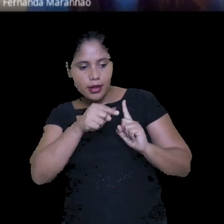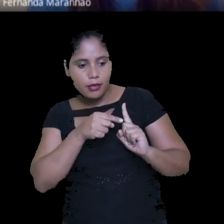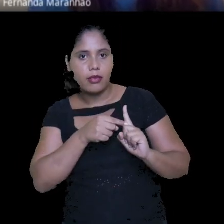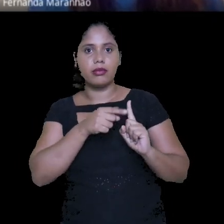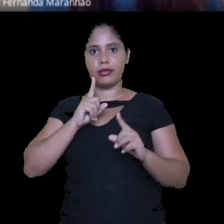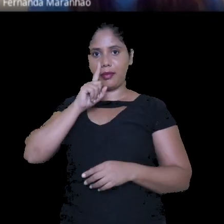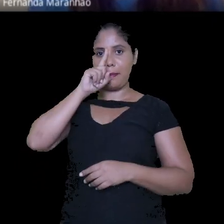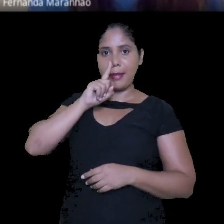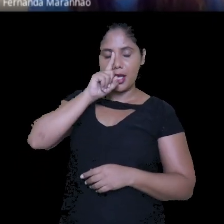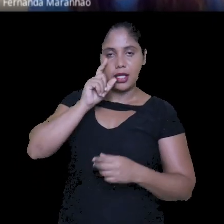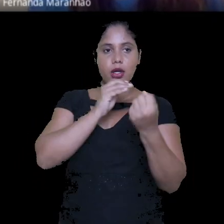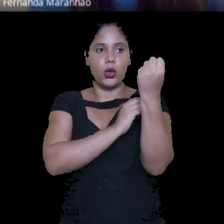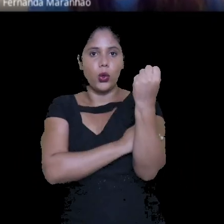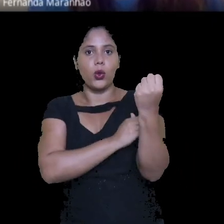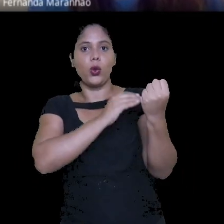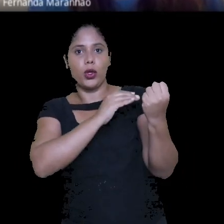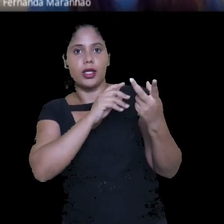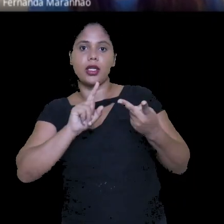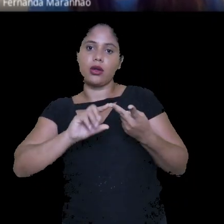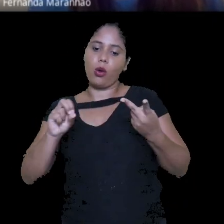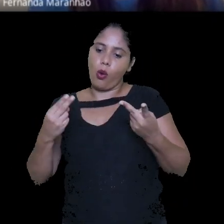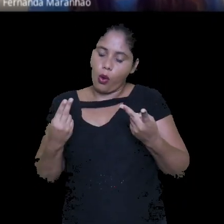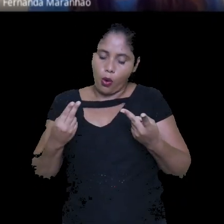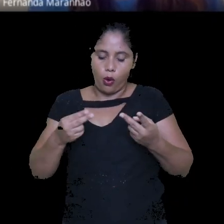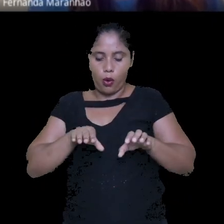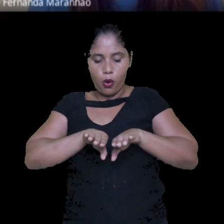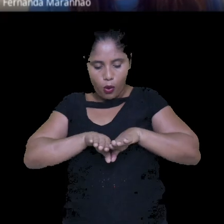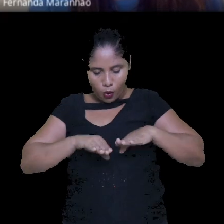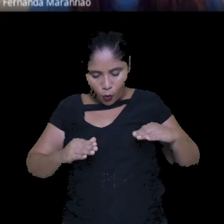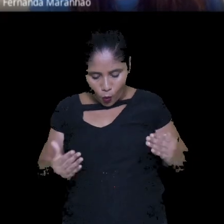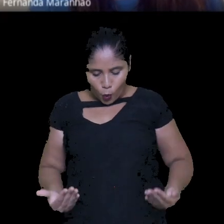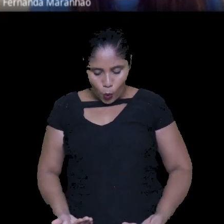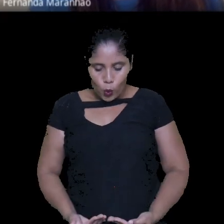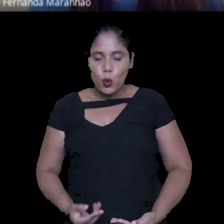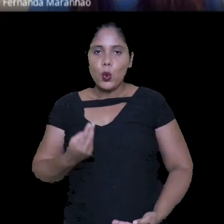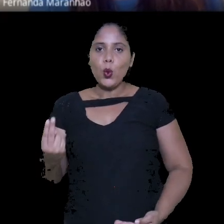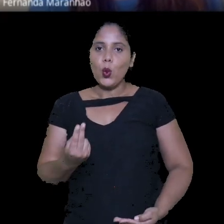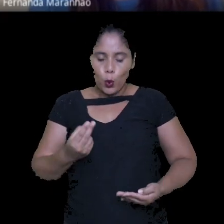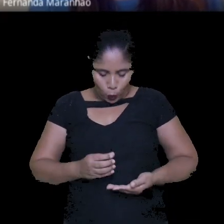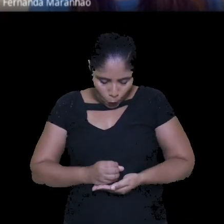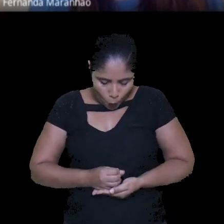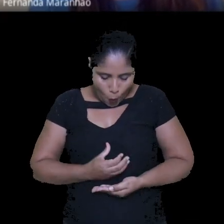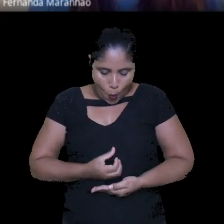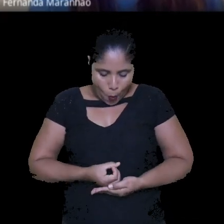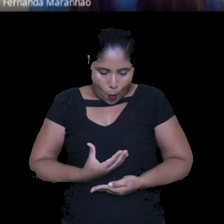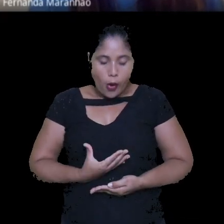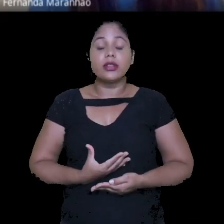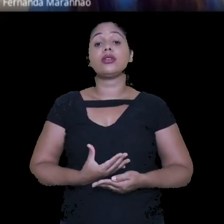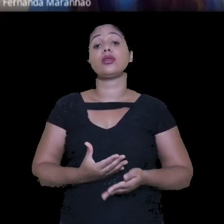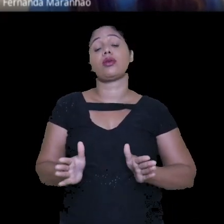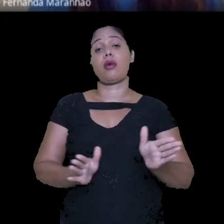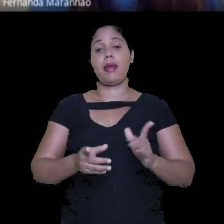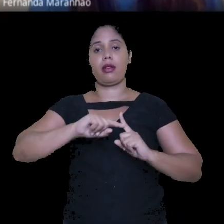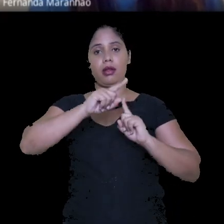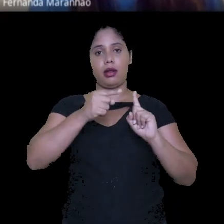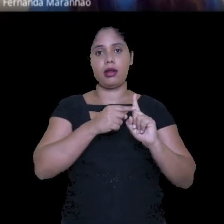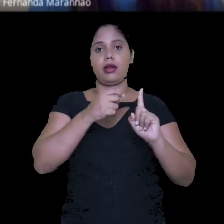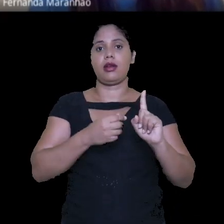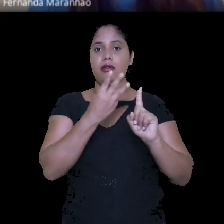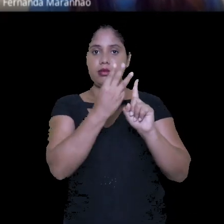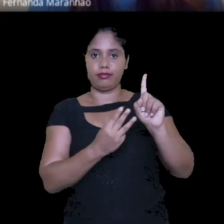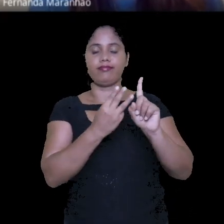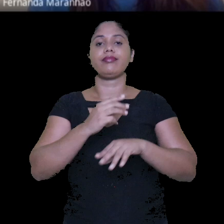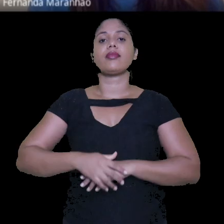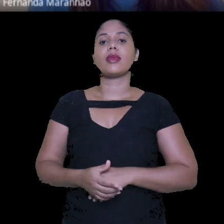esse ponto de corte, e no Brasil nós usamos o ponto de 1 para 150 a 1 para 200 mulheres. Então, se o risco